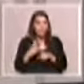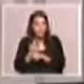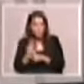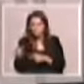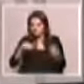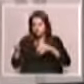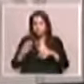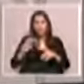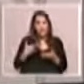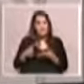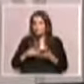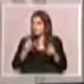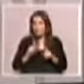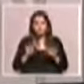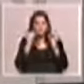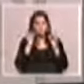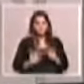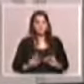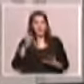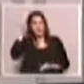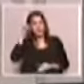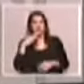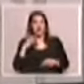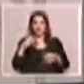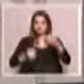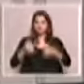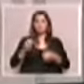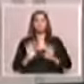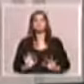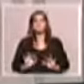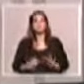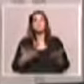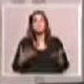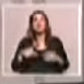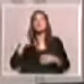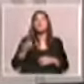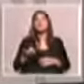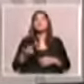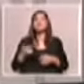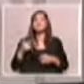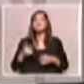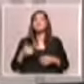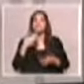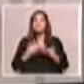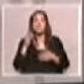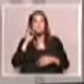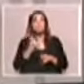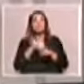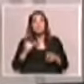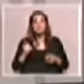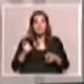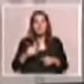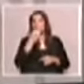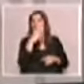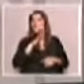subtraído. A outra particularidade que também aqui reside, enquanto ingrediente, é o facto de termos o cardo, as flores